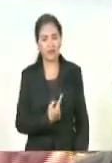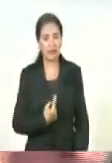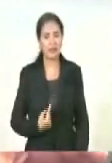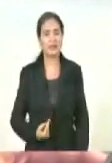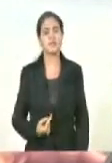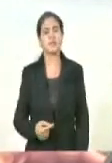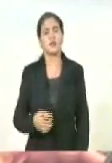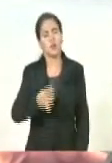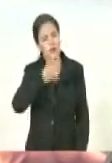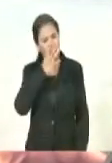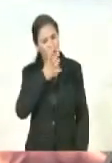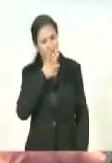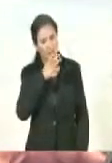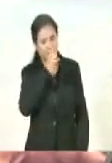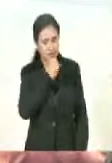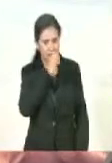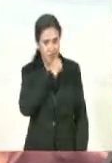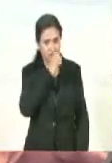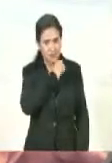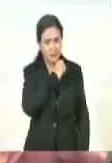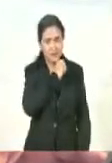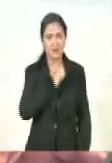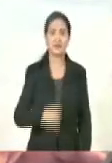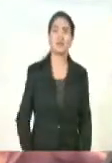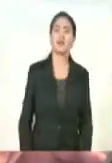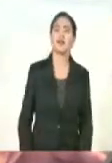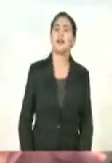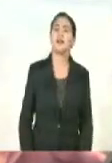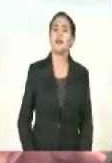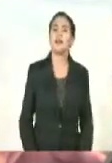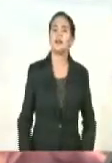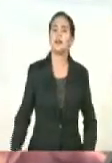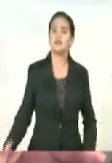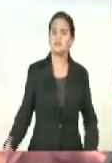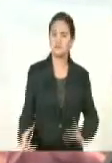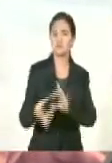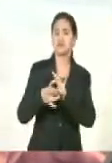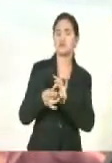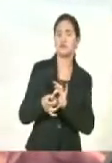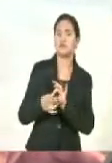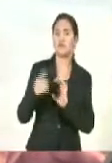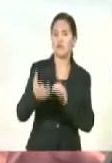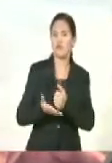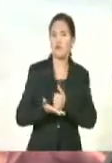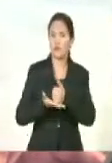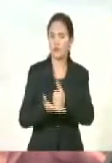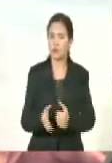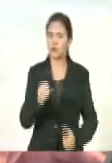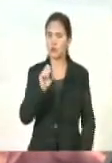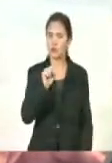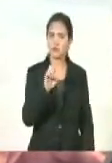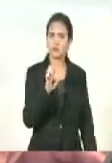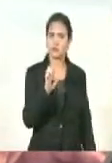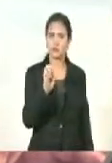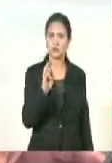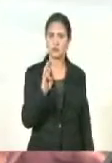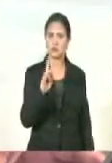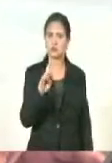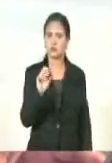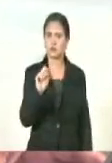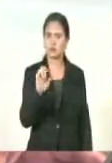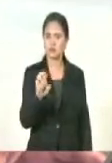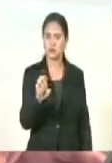E destaco a parceria das entidades que estão dando apoio lá, não só ao SEBRAE, como também ao Banco do